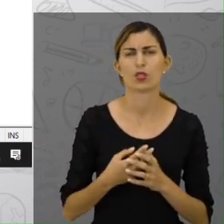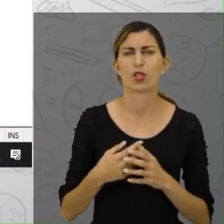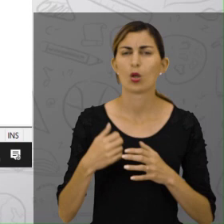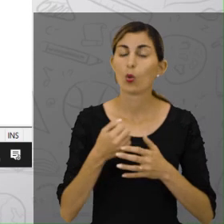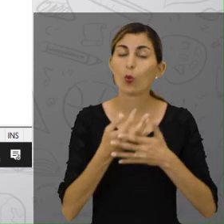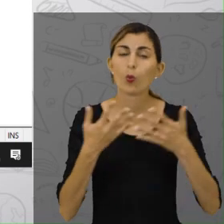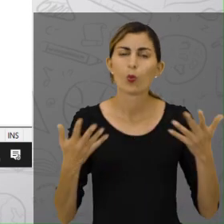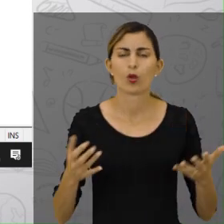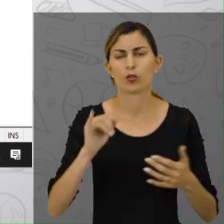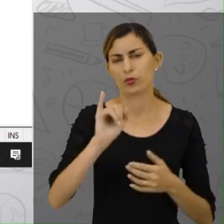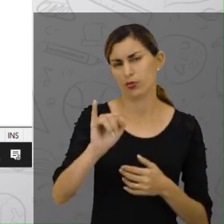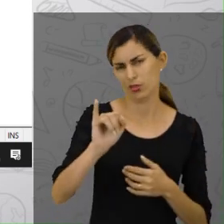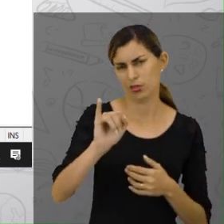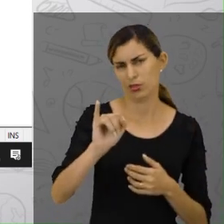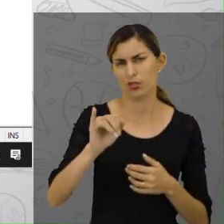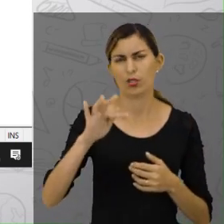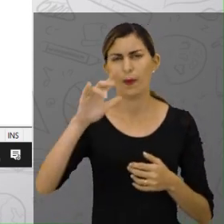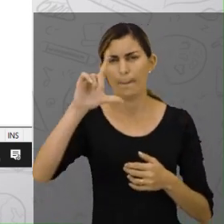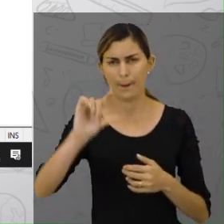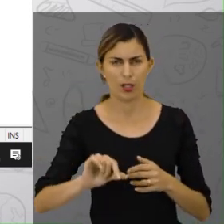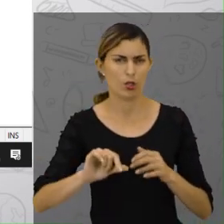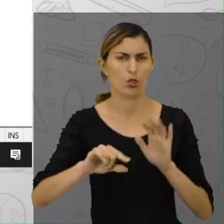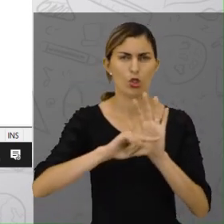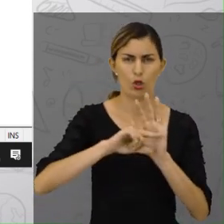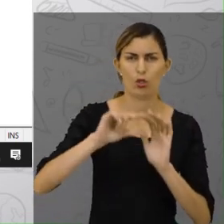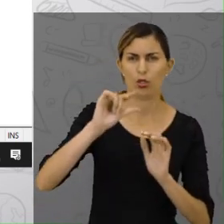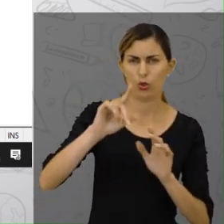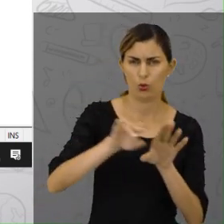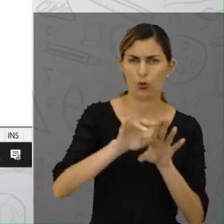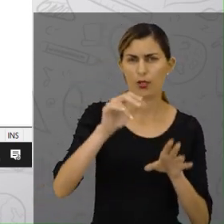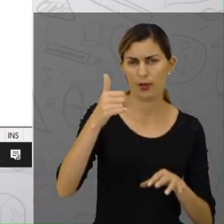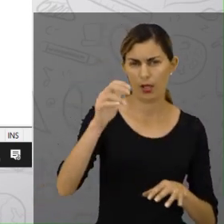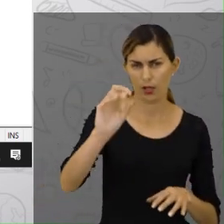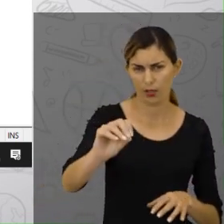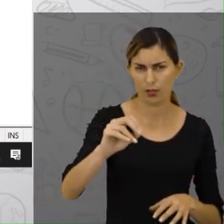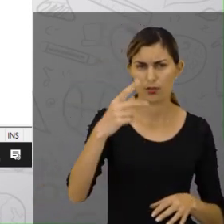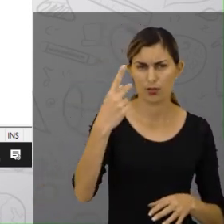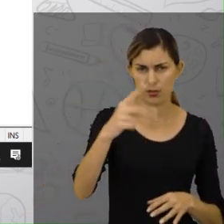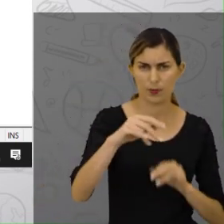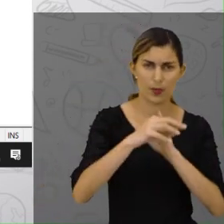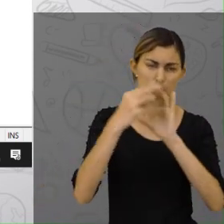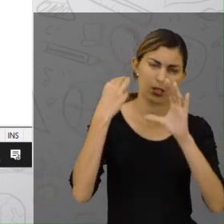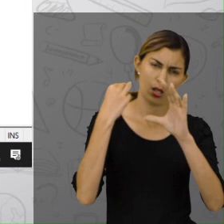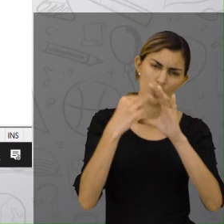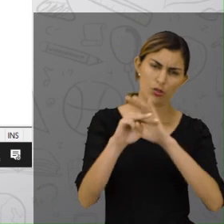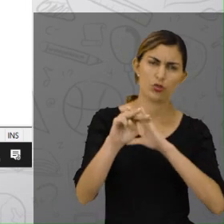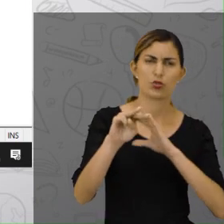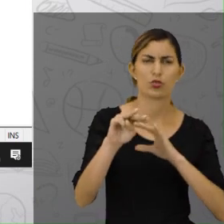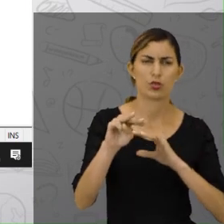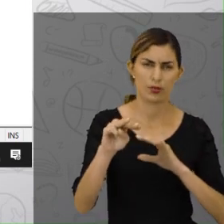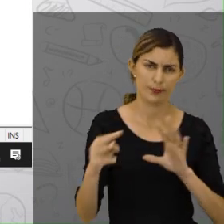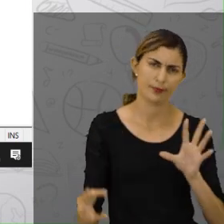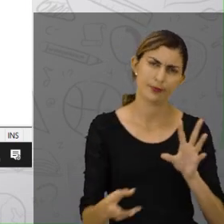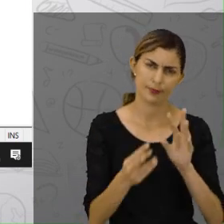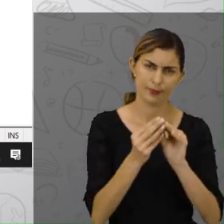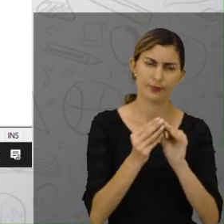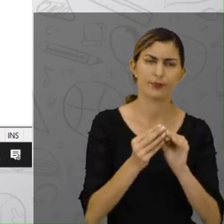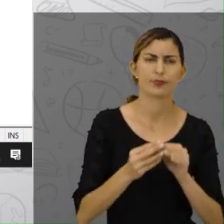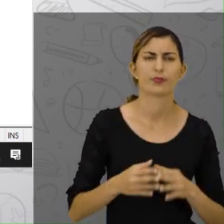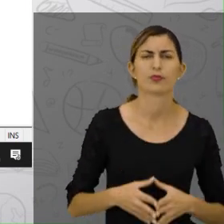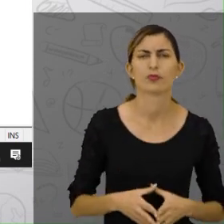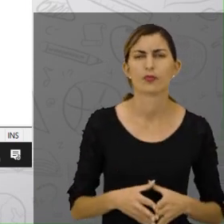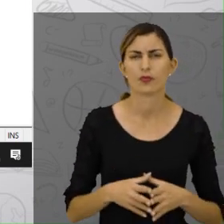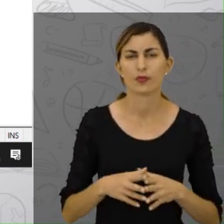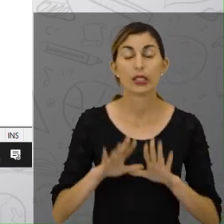seja, enquanto i for menor ou igual a 10, exiba essa mensagem e incrementa em